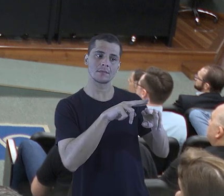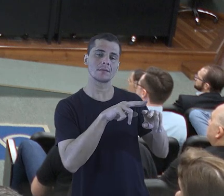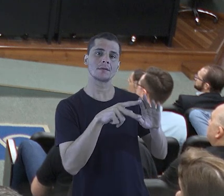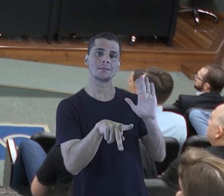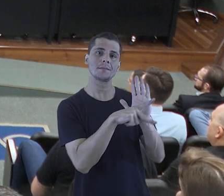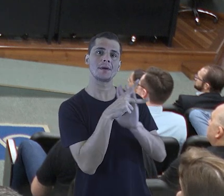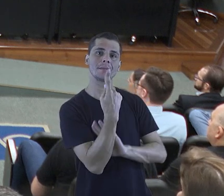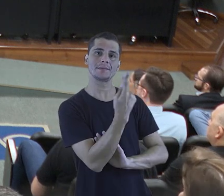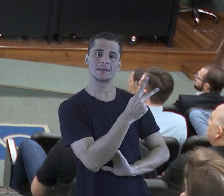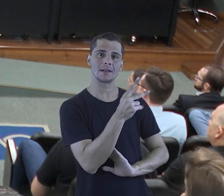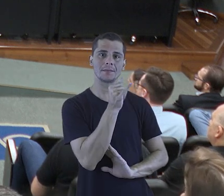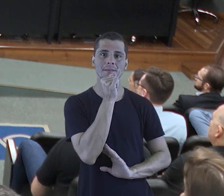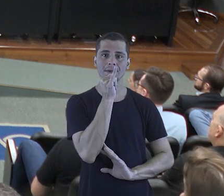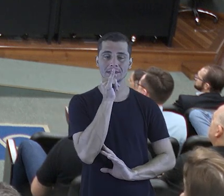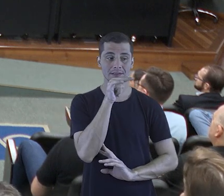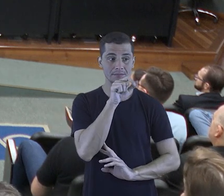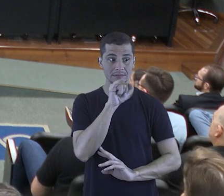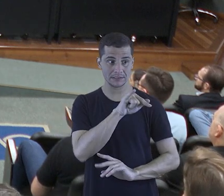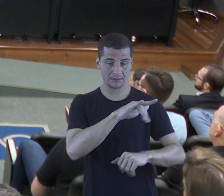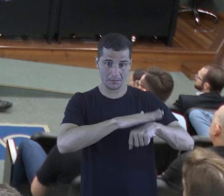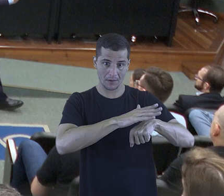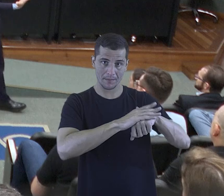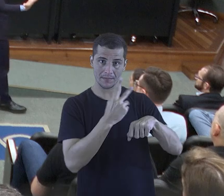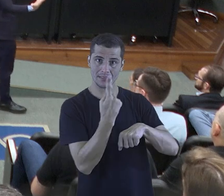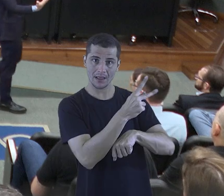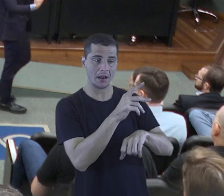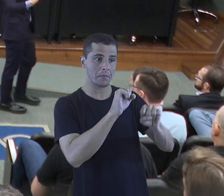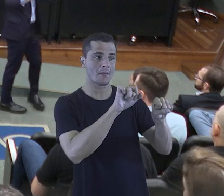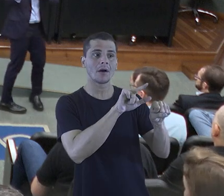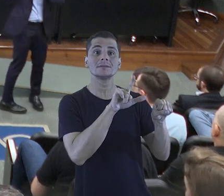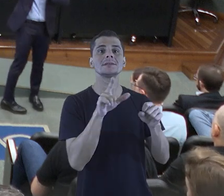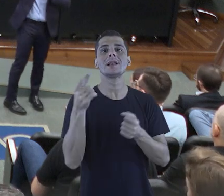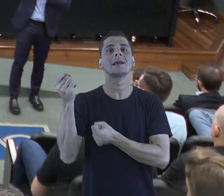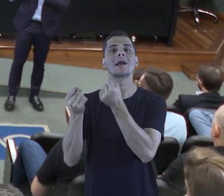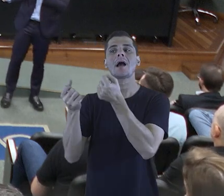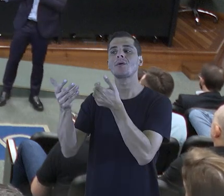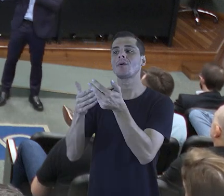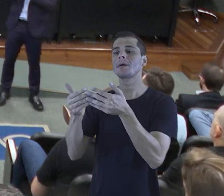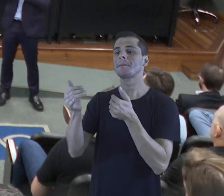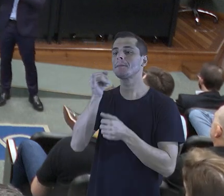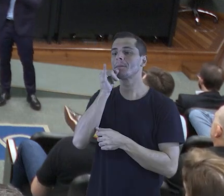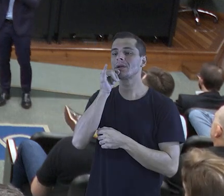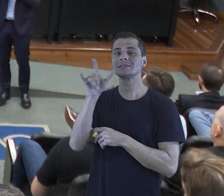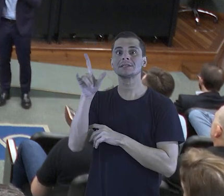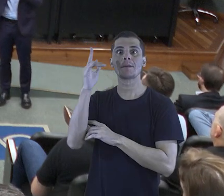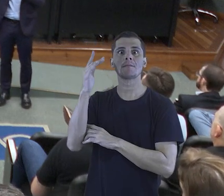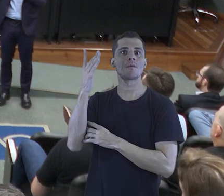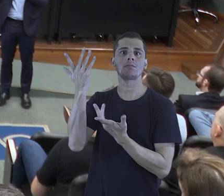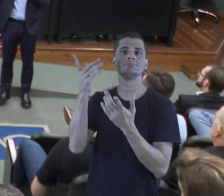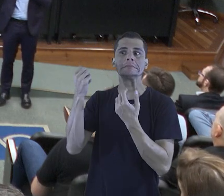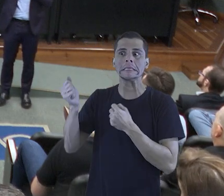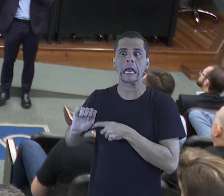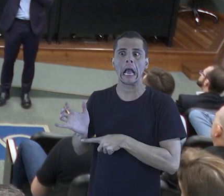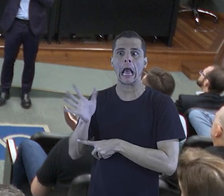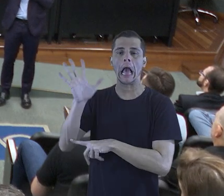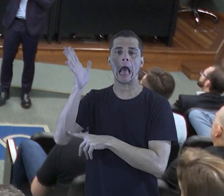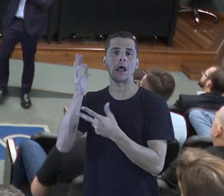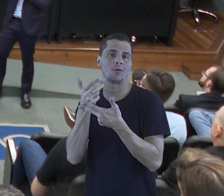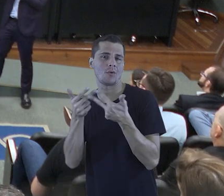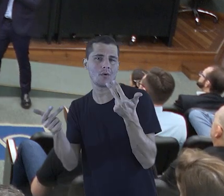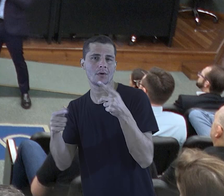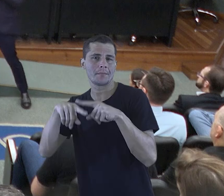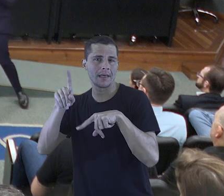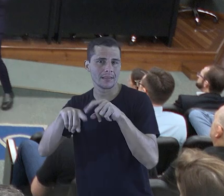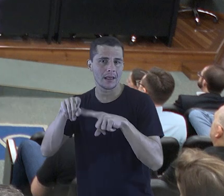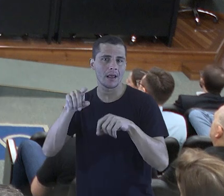Em nome da Assembleia. Então, como é que eu estou interpretando o que ele fala em nome próprio? Se ele falasse em nome próprio, ele podia comprar um Porsche para ser carro oficial